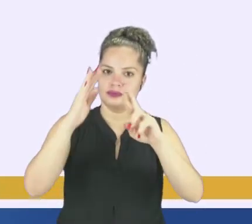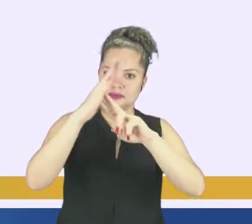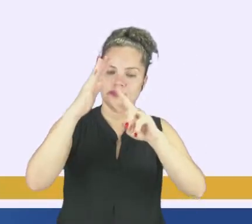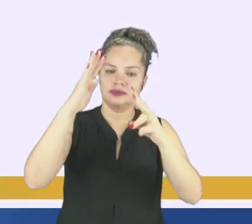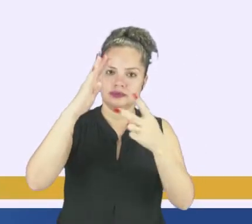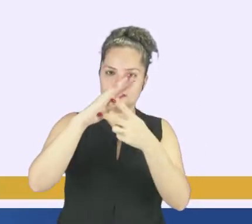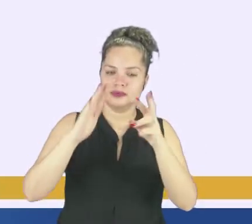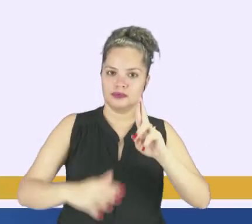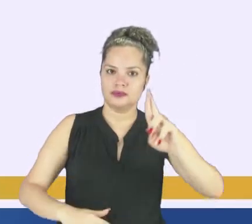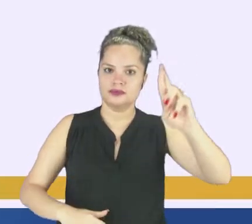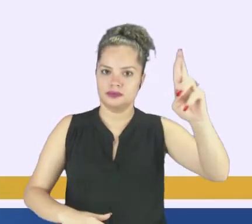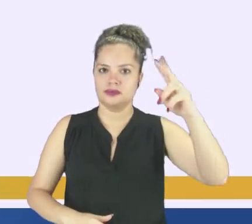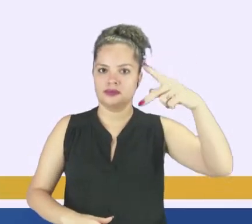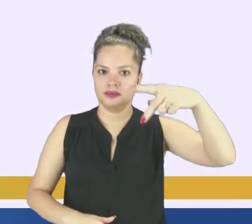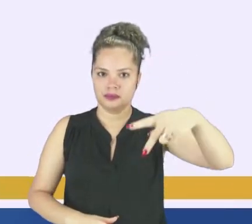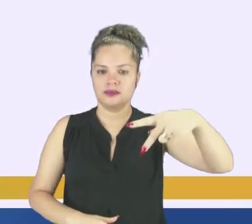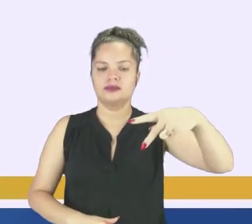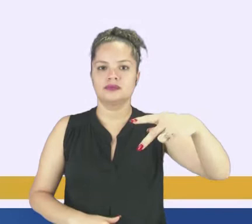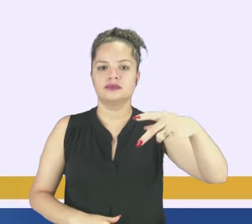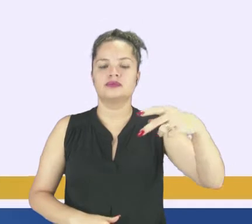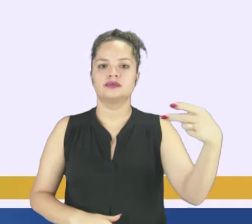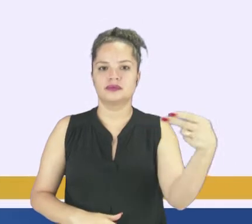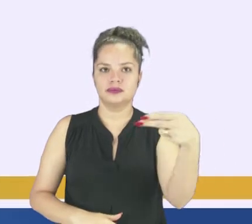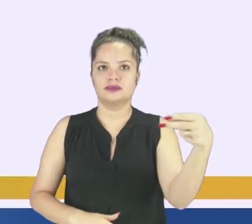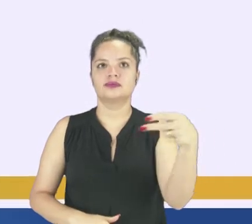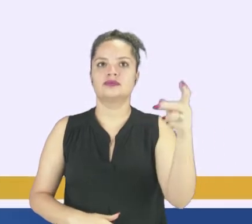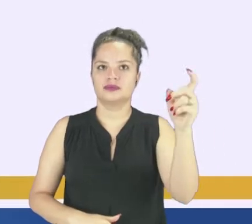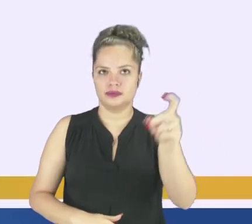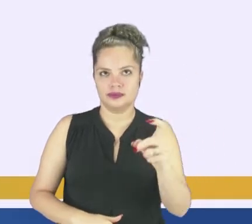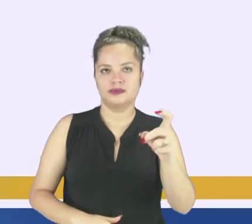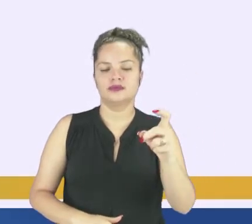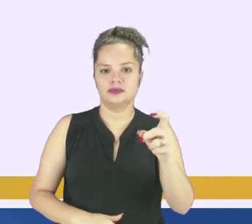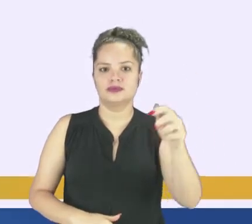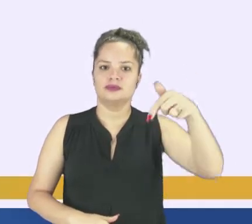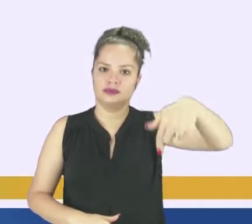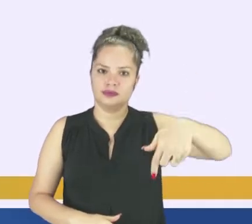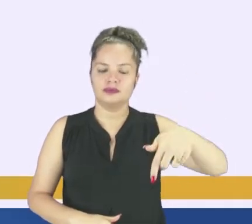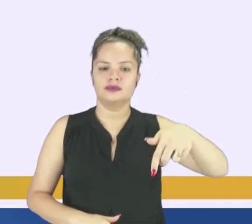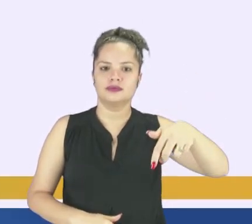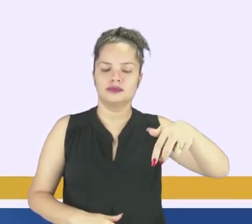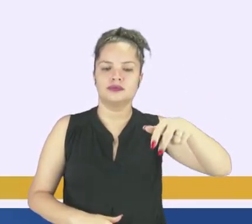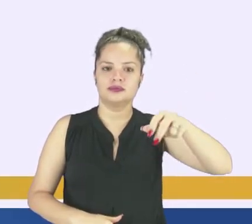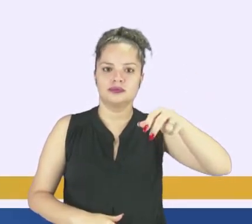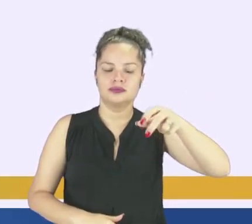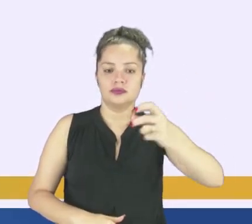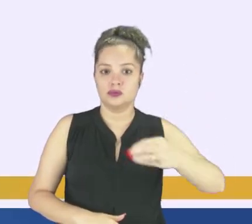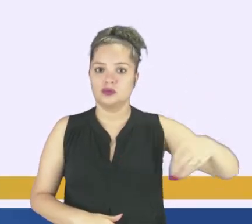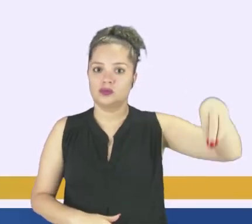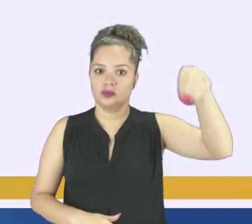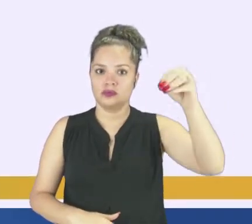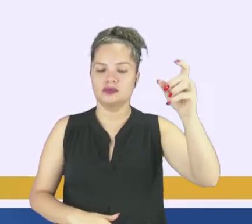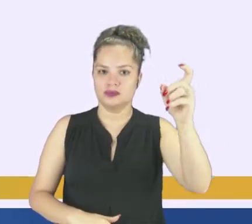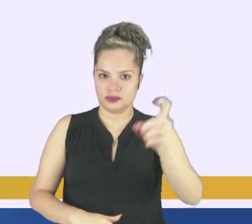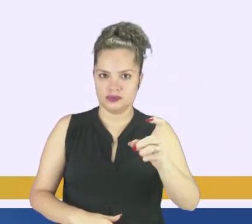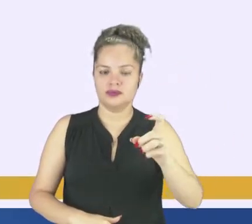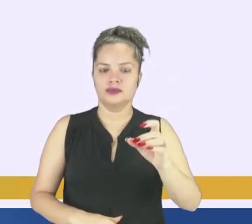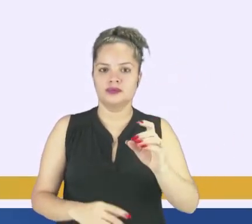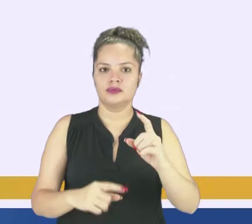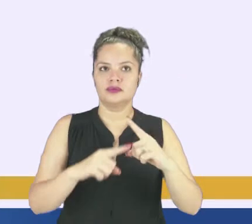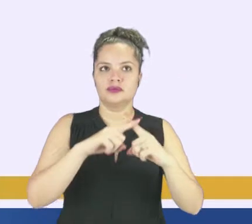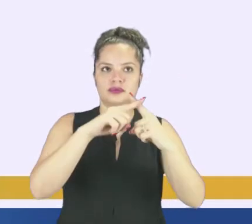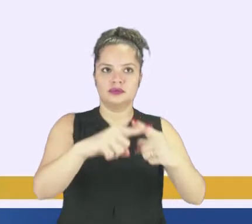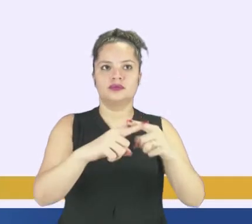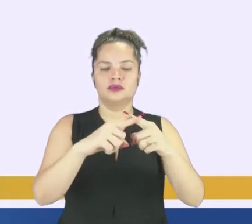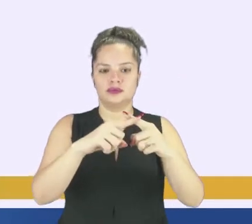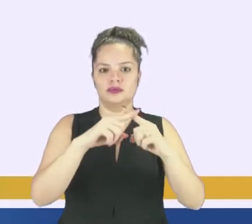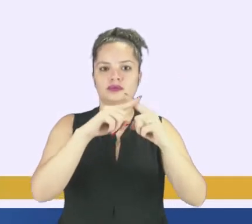x, igual ao q de x, que é o quociente do polinômio, vezes o d de x, que é o